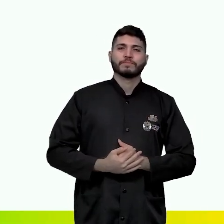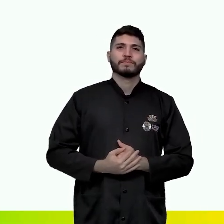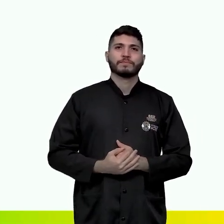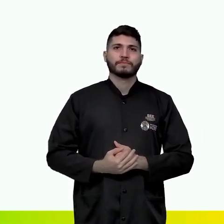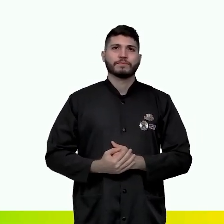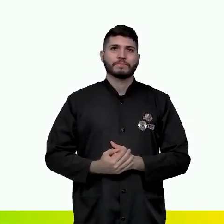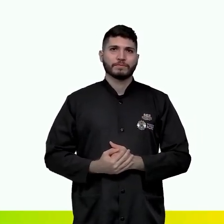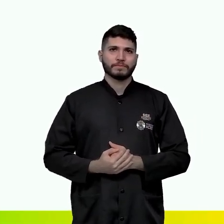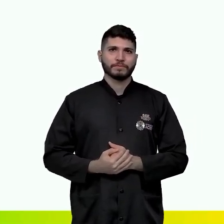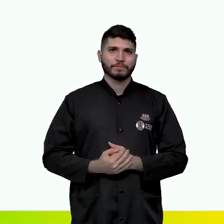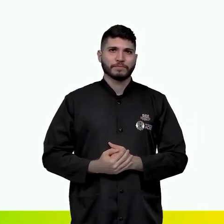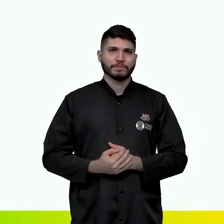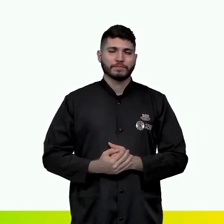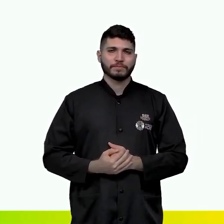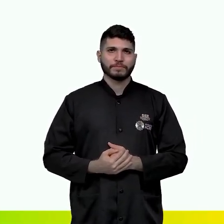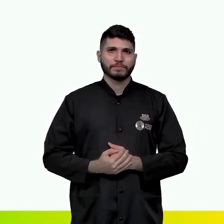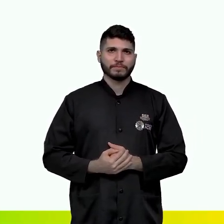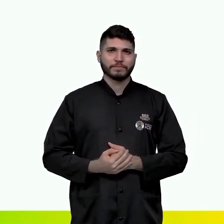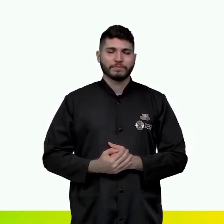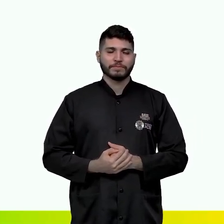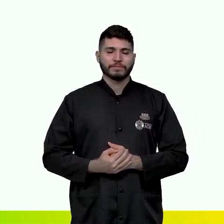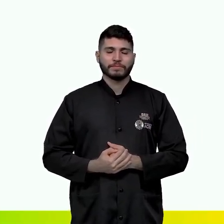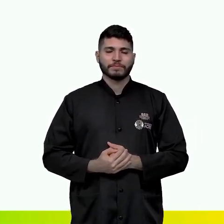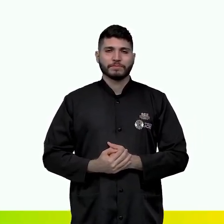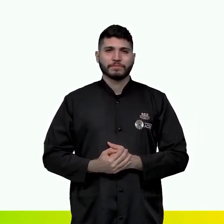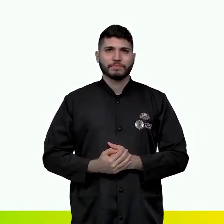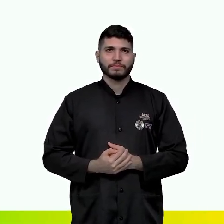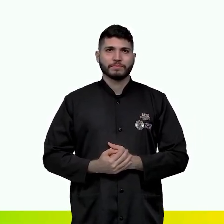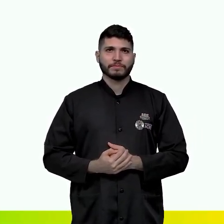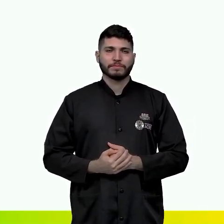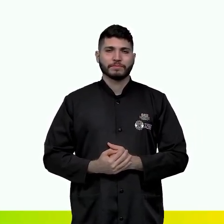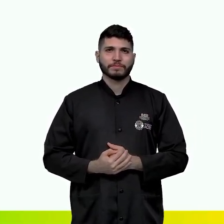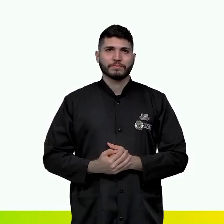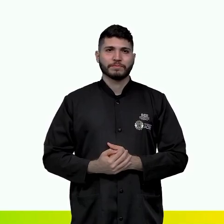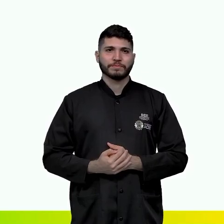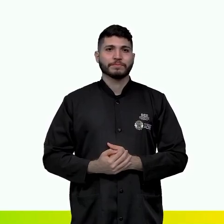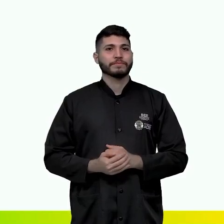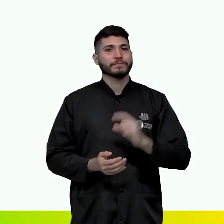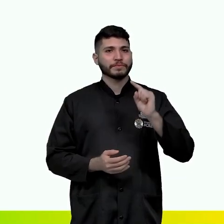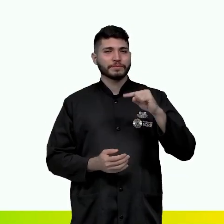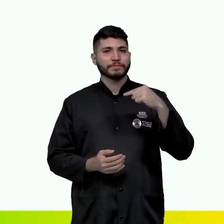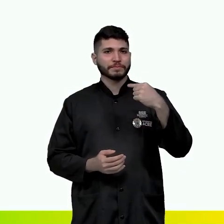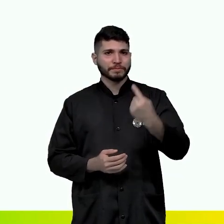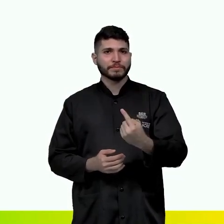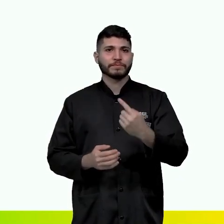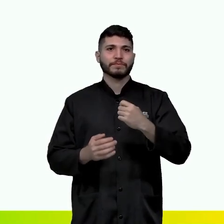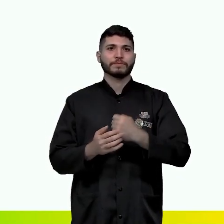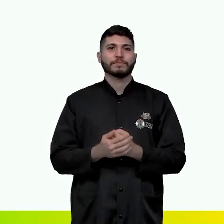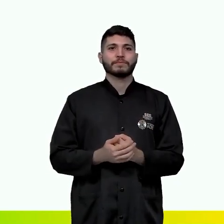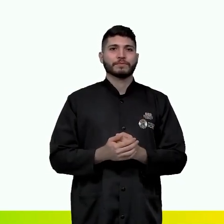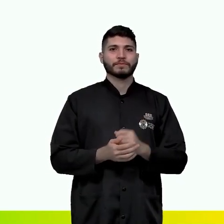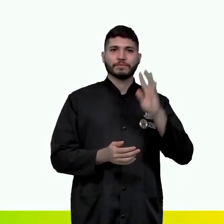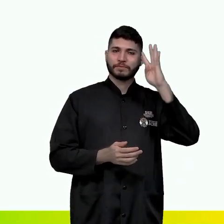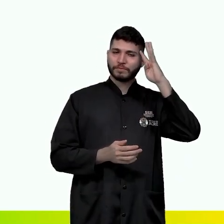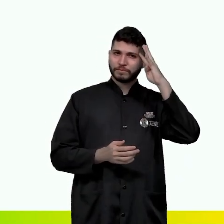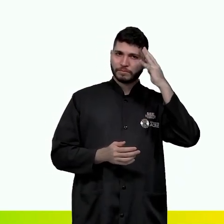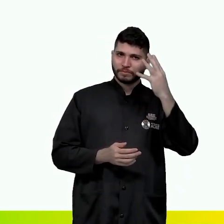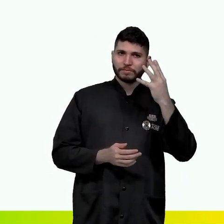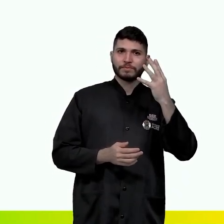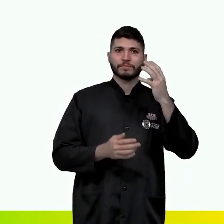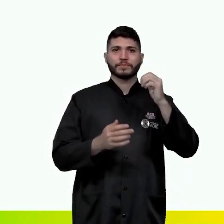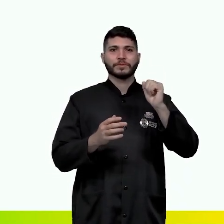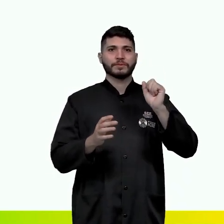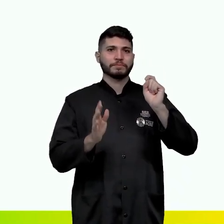porque você pode fazer algo bem mais geral se você tiver esse interesse. Depois nós vamos resolver problemas reais envolvendo